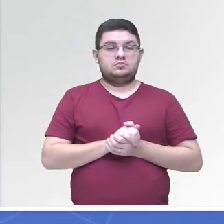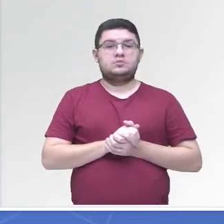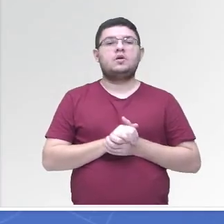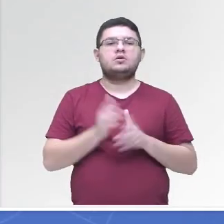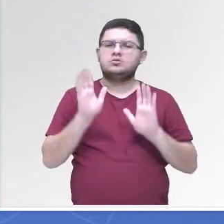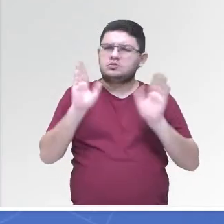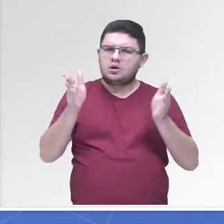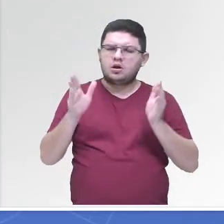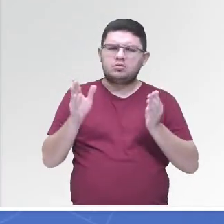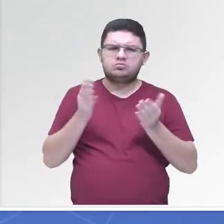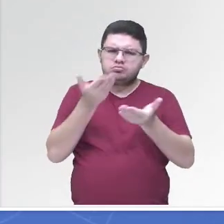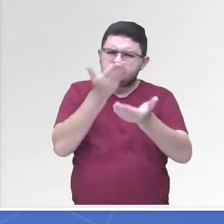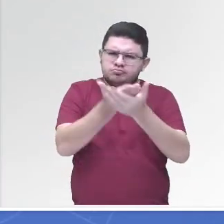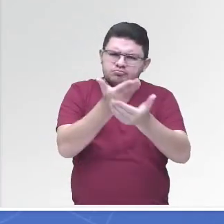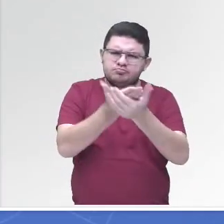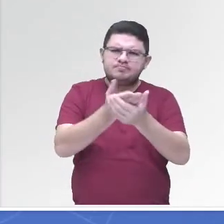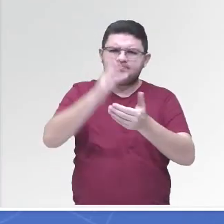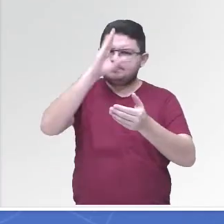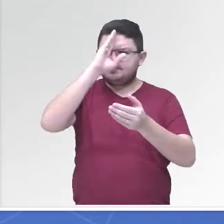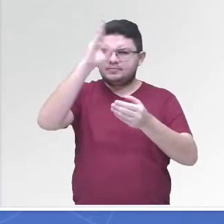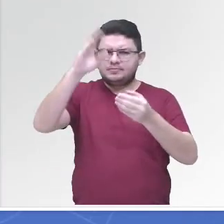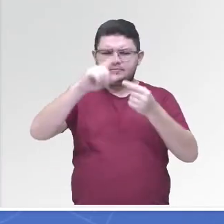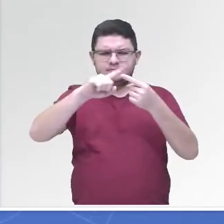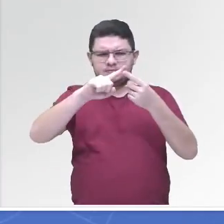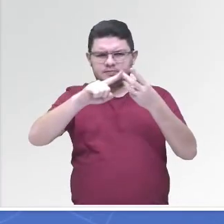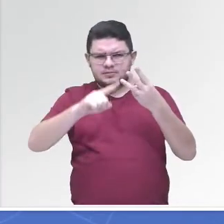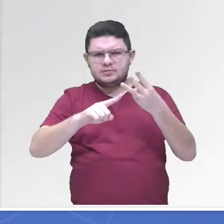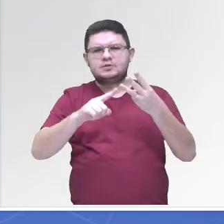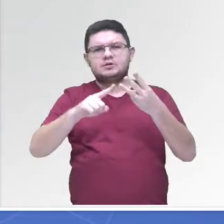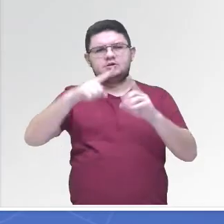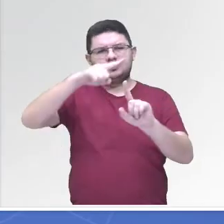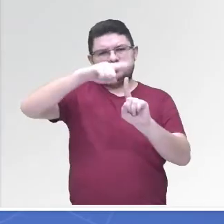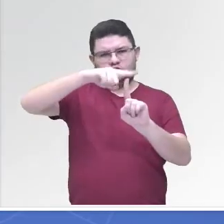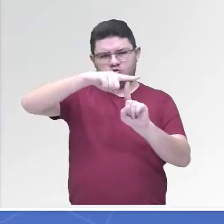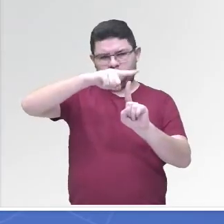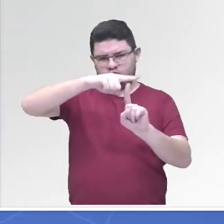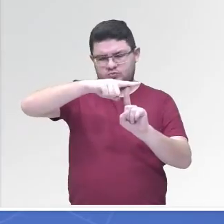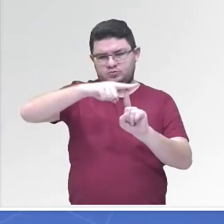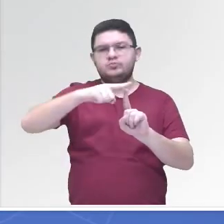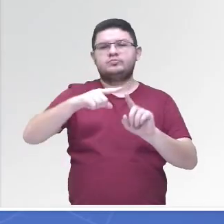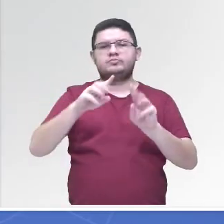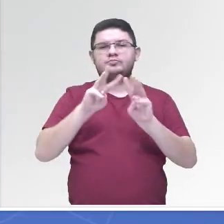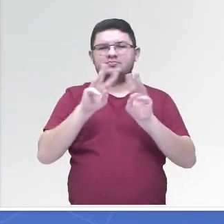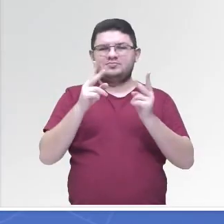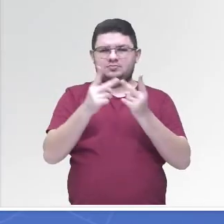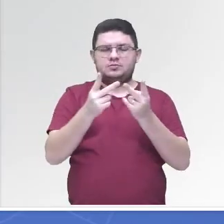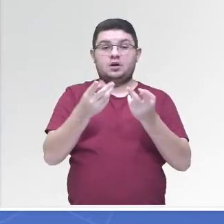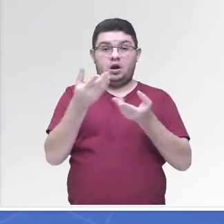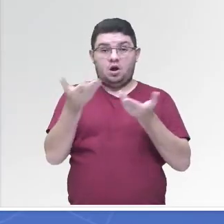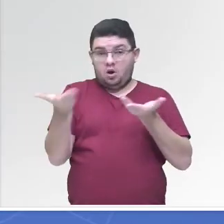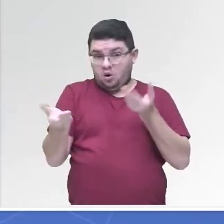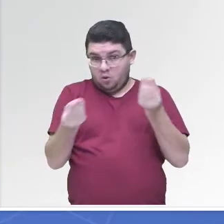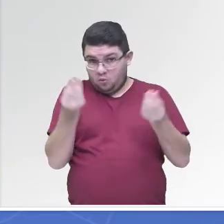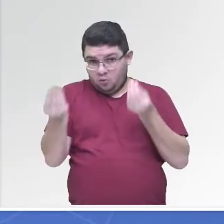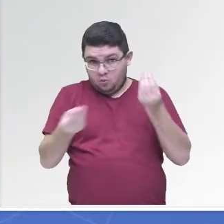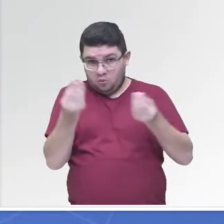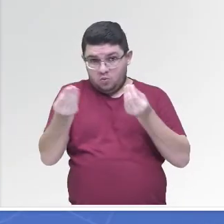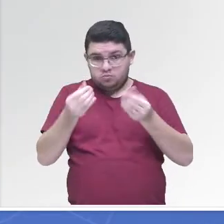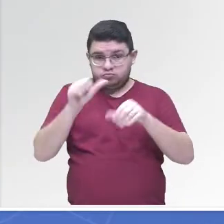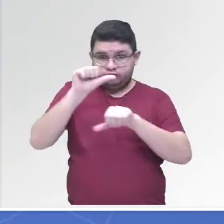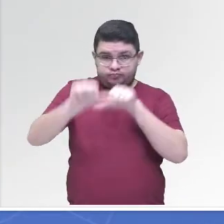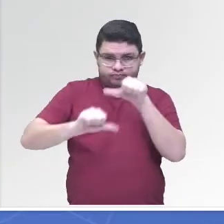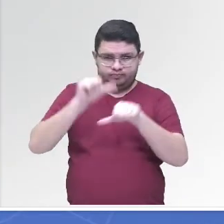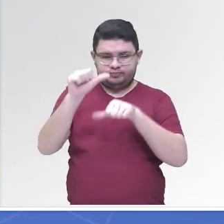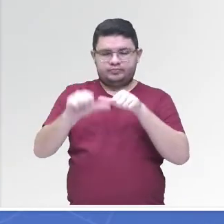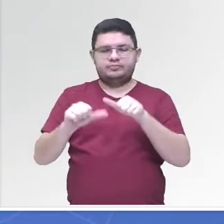conheceu um pouquinho sobre os estados físicos da matéria, que são 3. Bora entender um pouquinho melhor sobre as mudanças de estado físico, tá?